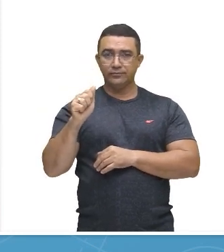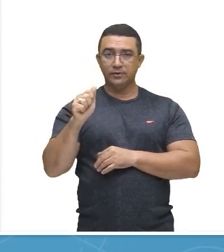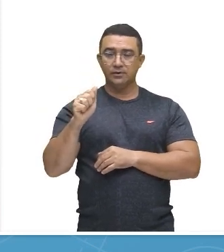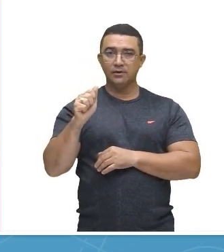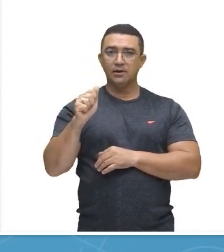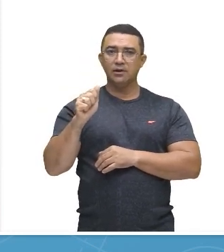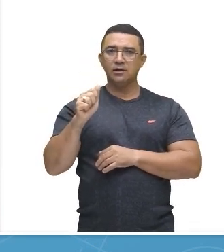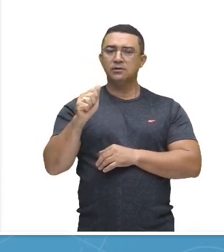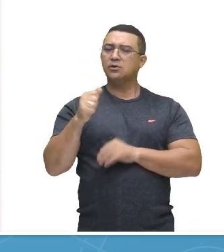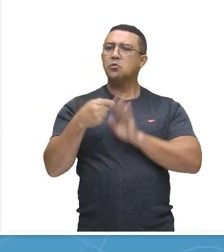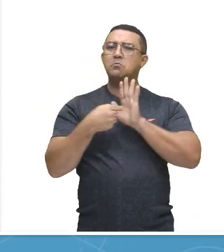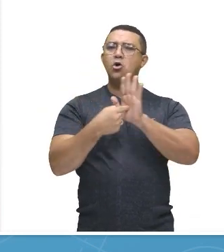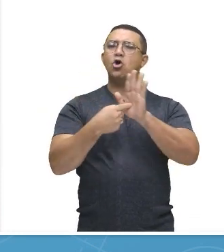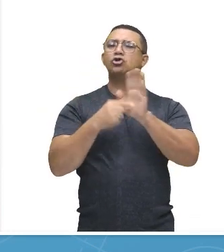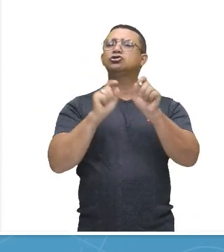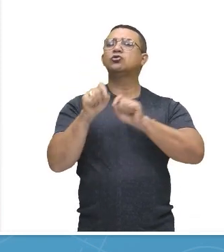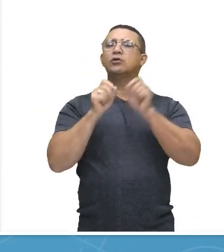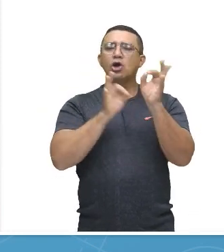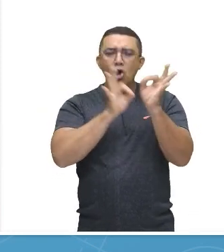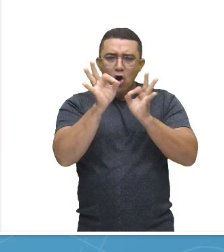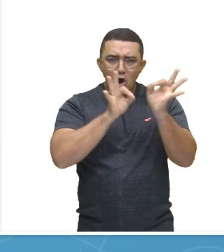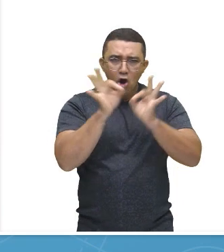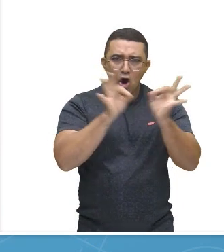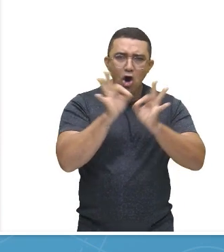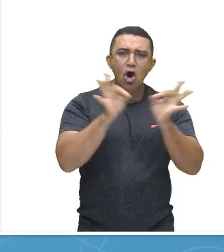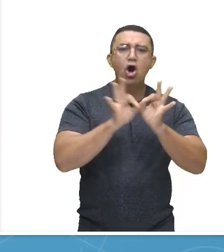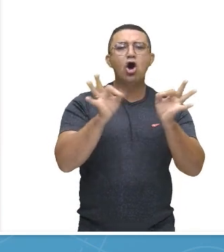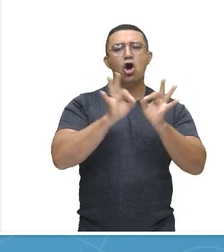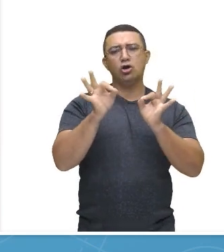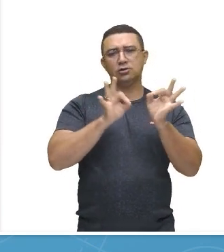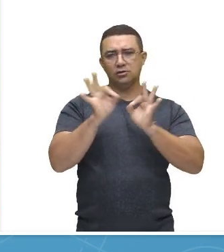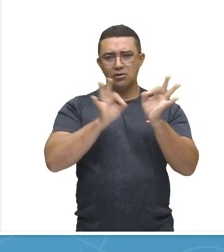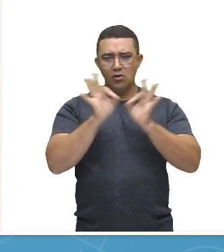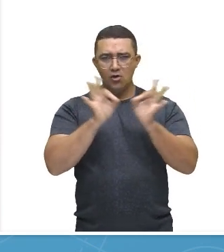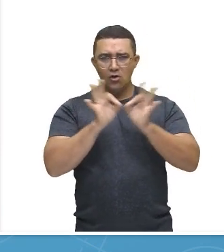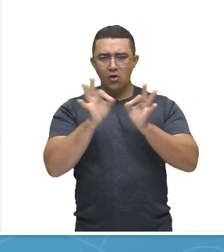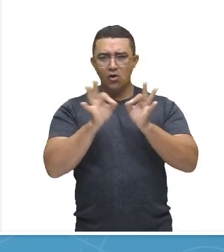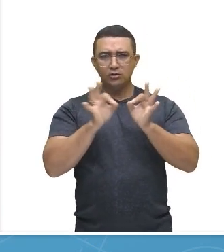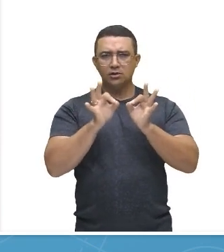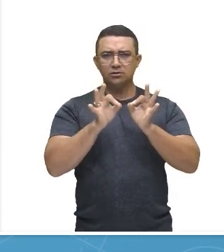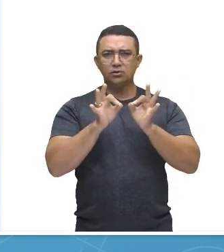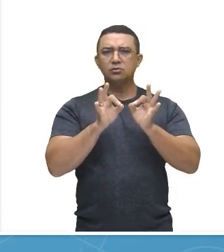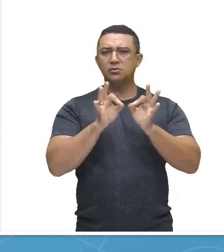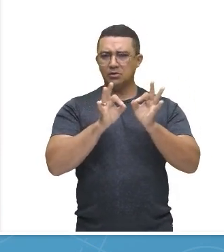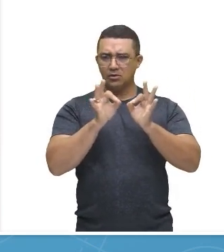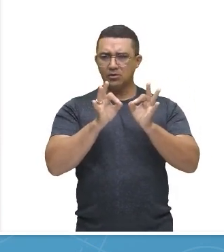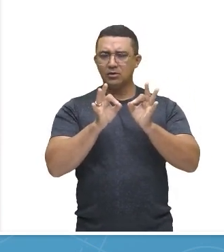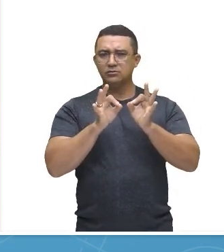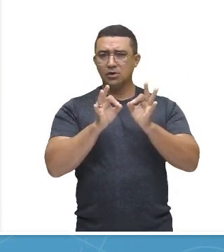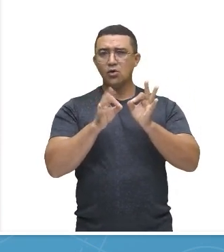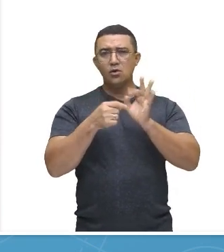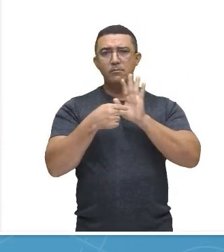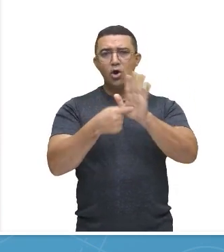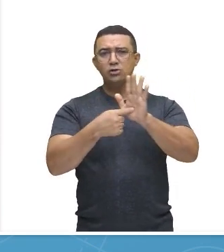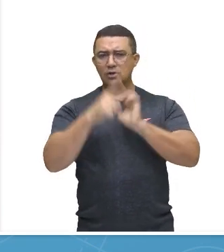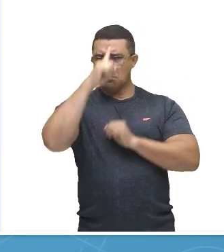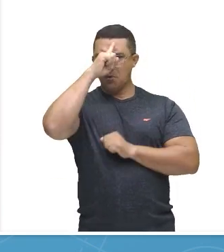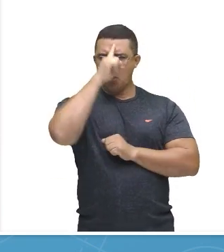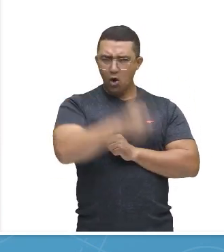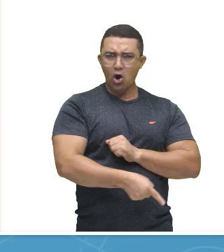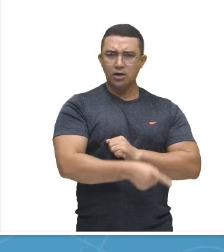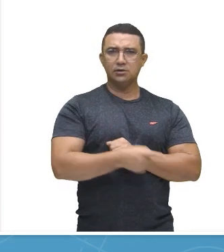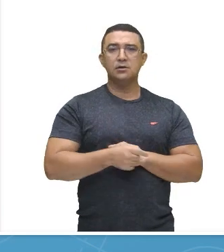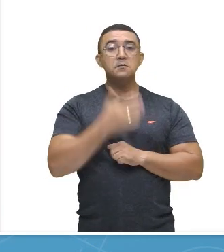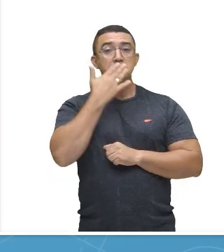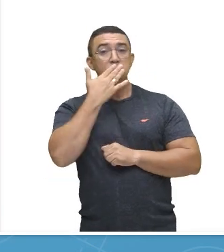já ir pensando também, tá, nas coisas. Indica o que, a imperativa? Uma ordem. Uma imperativa indica um